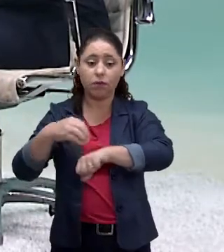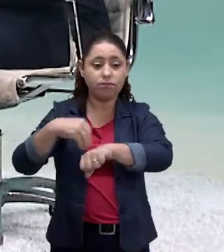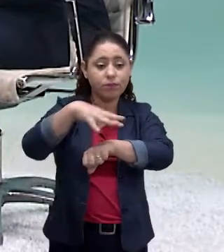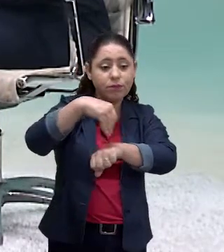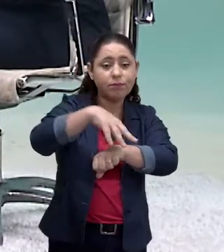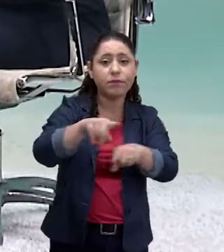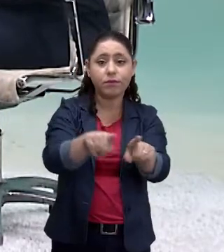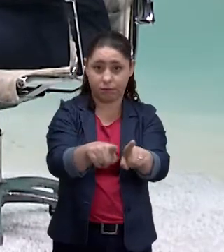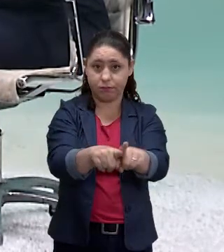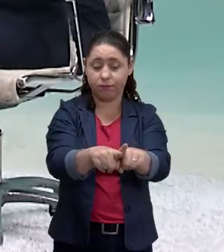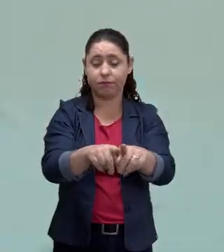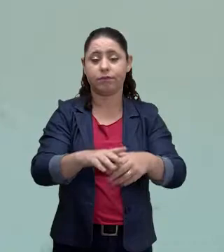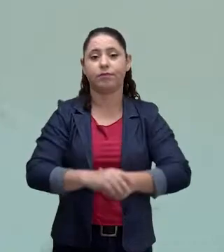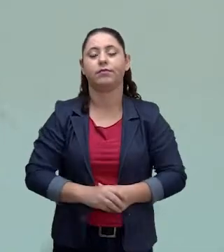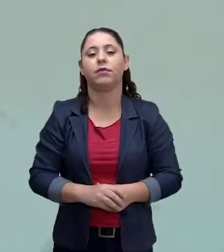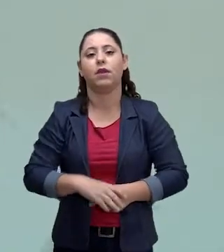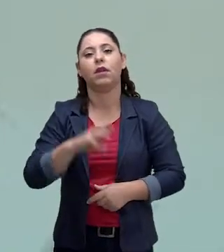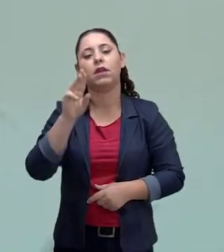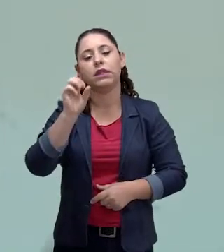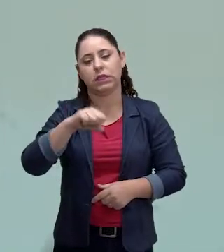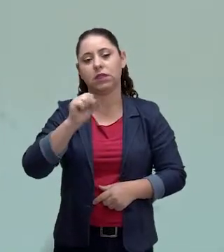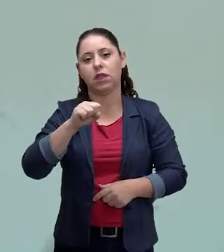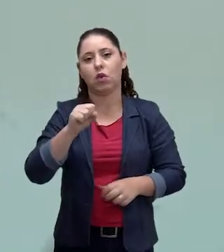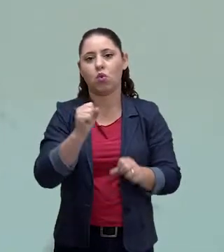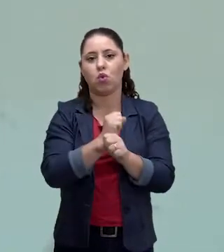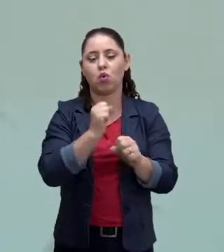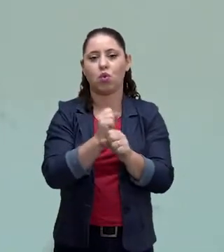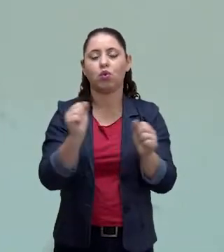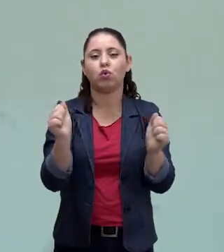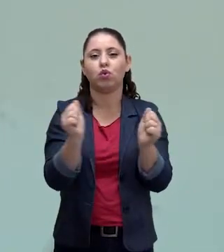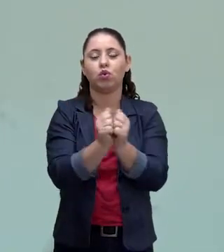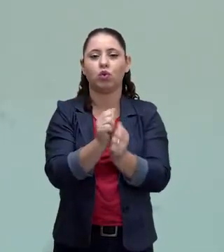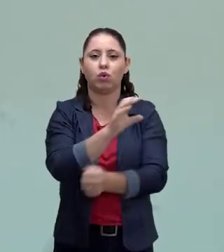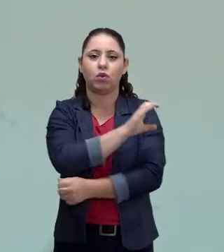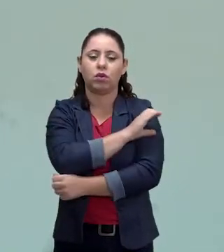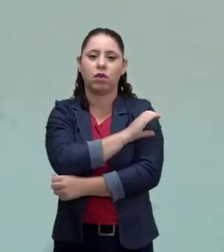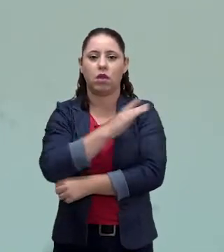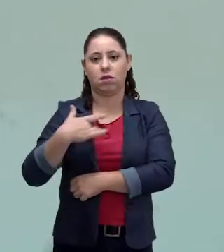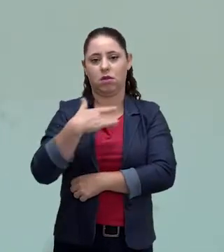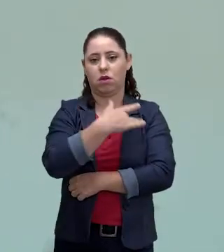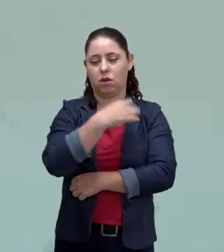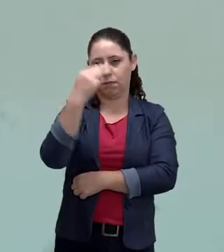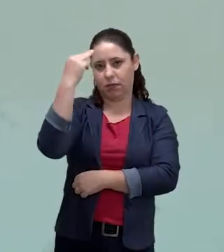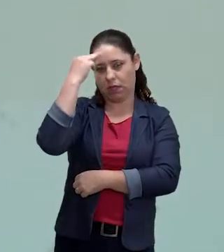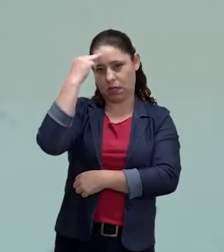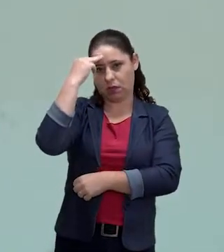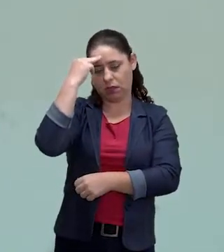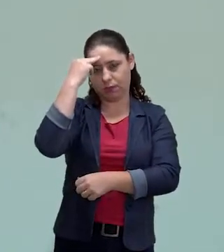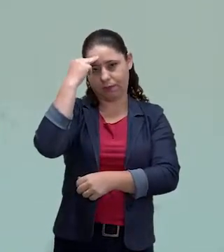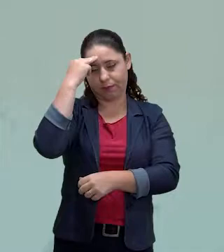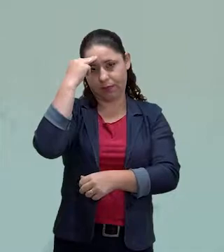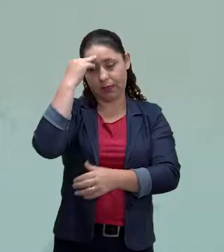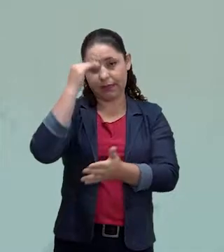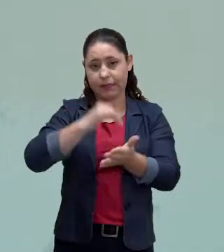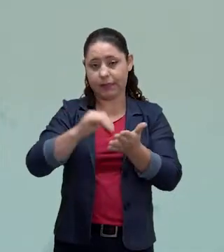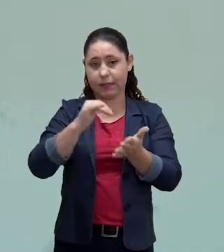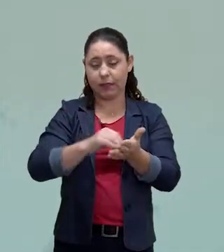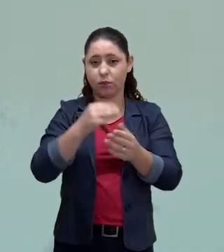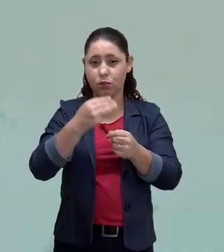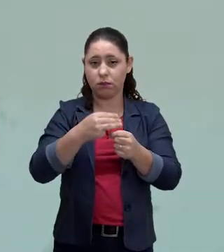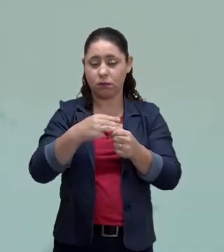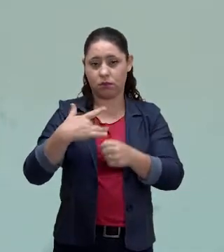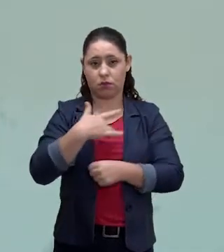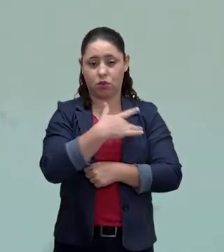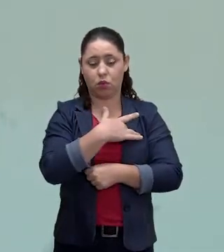fazem esse encaminhamento? Sim, nós construímos, junto com a Coordenação de Saúde Mental da Secretaria Municipal de Saúde, um fluxo